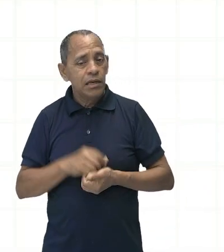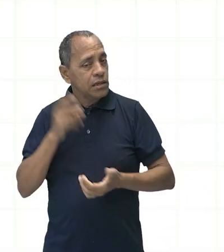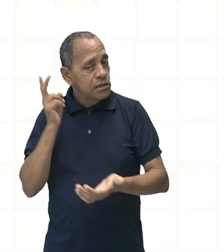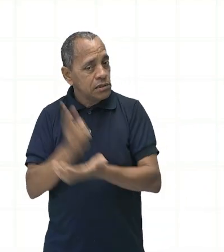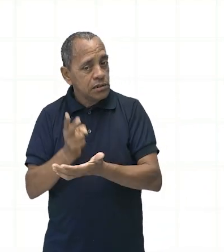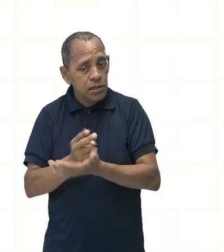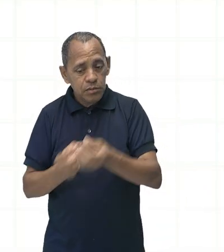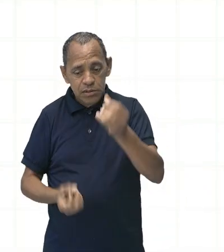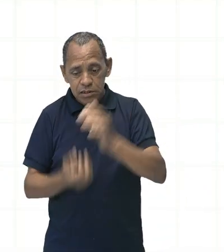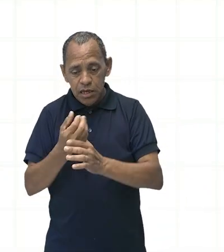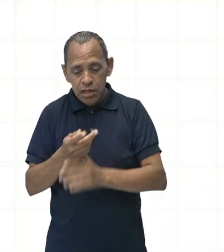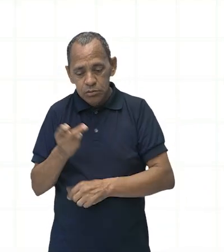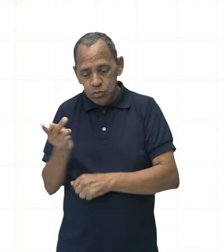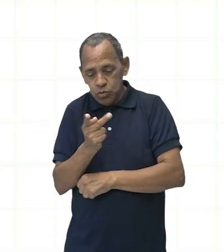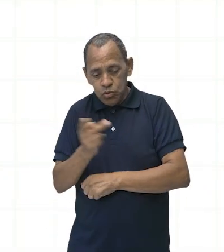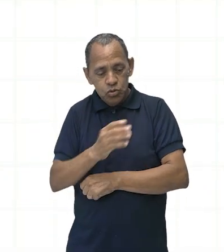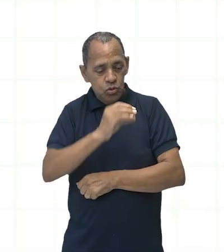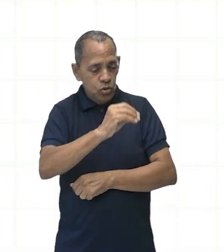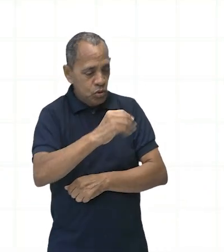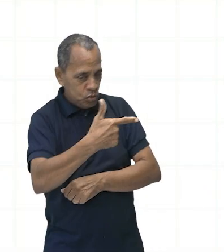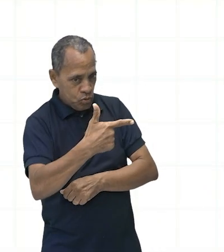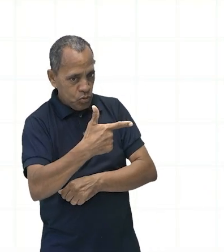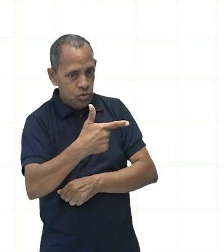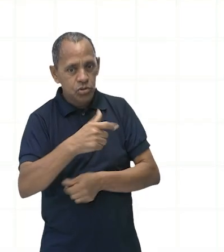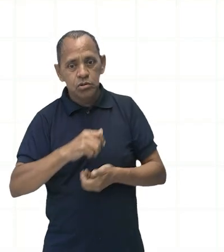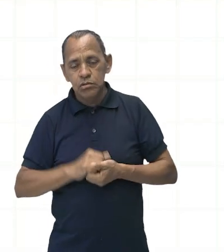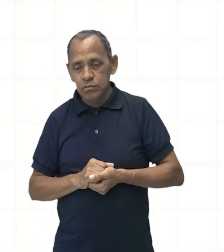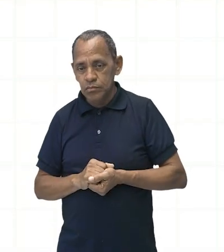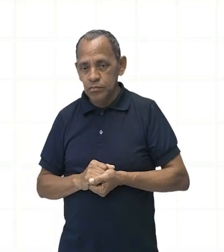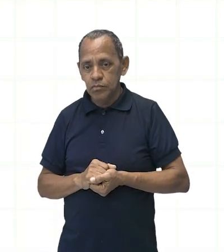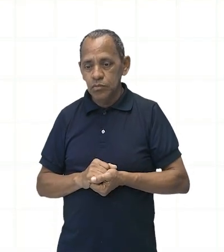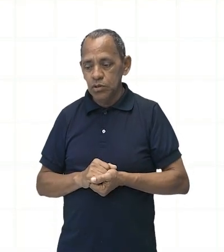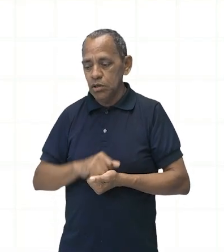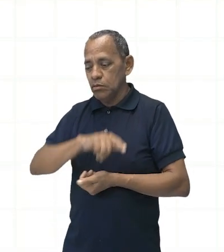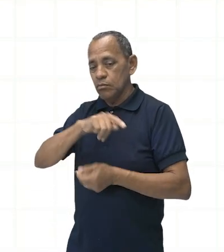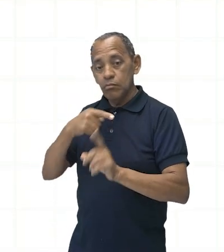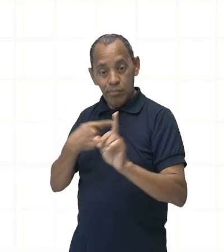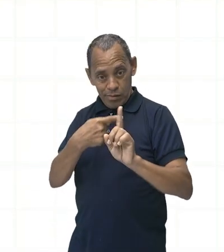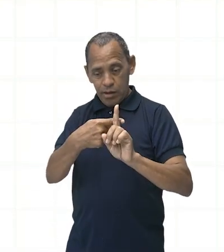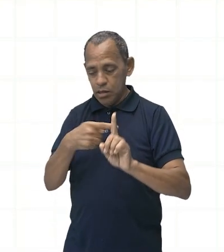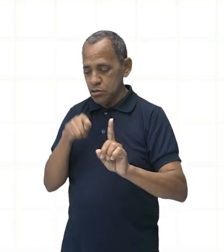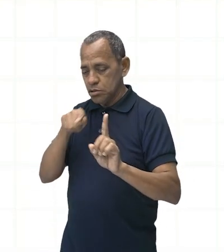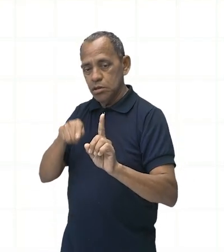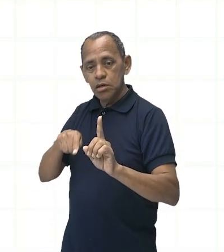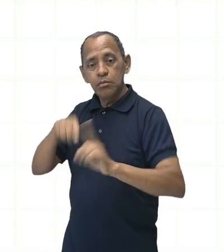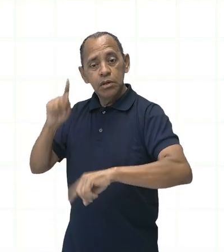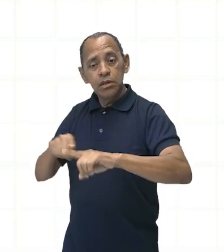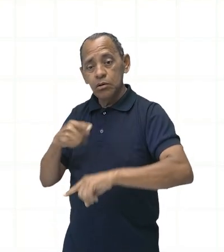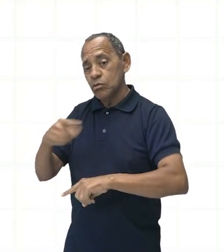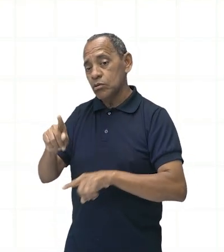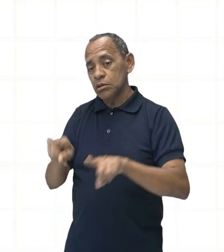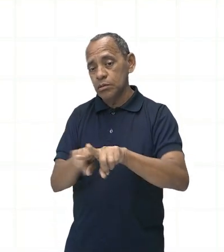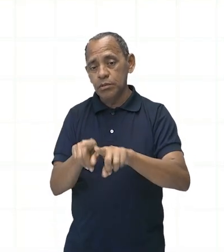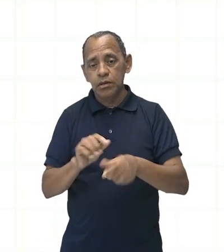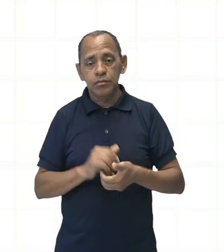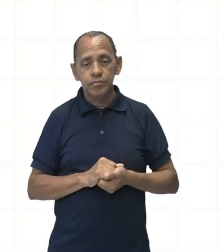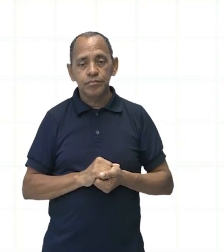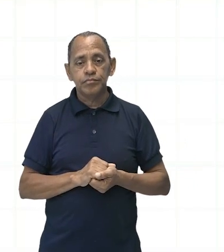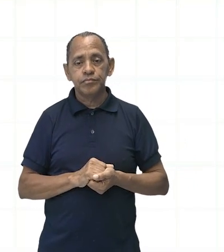vão ser formados por um oxigênio, por isso deriva o seu nome óxido, e um outro elemento.